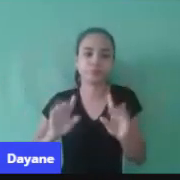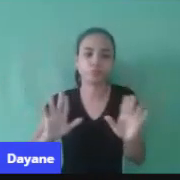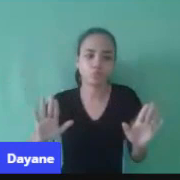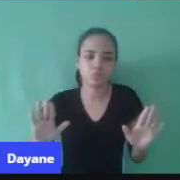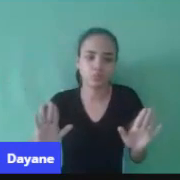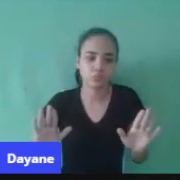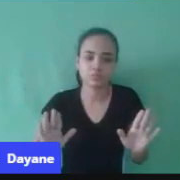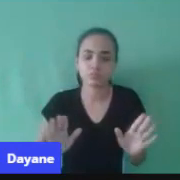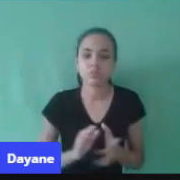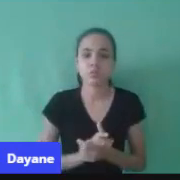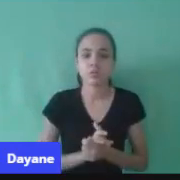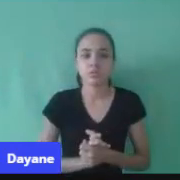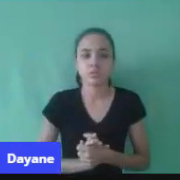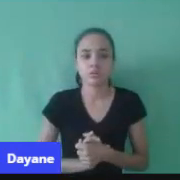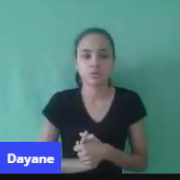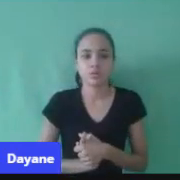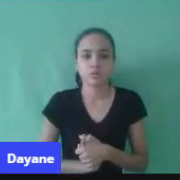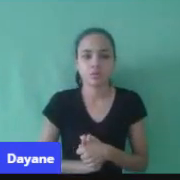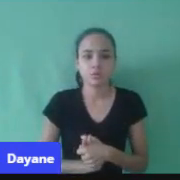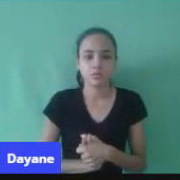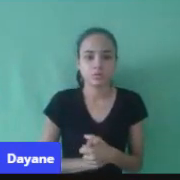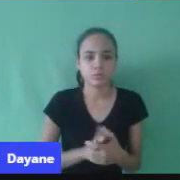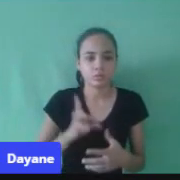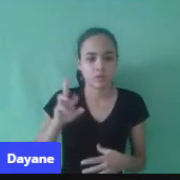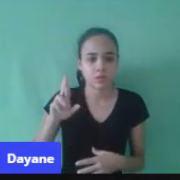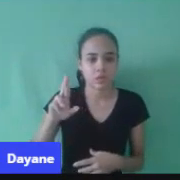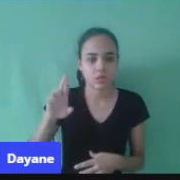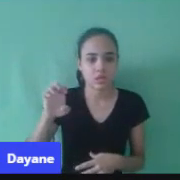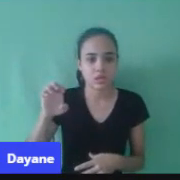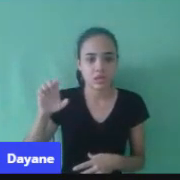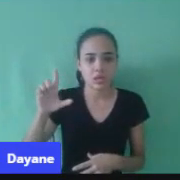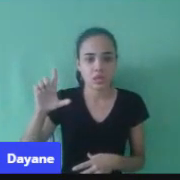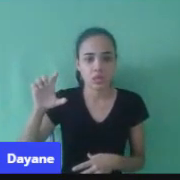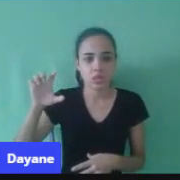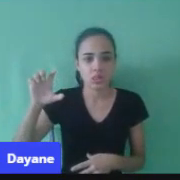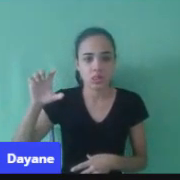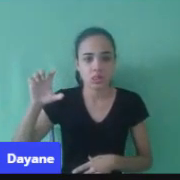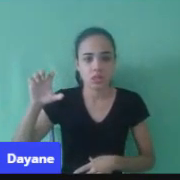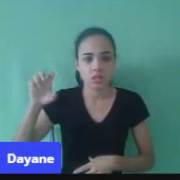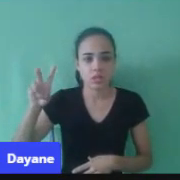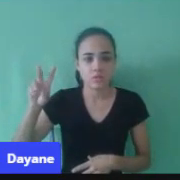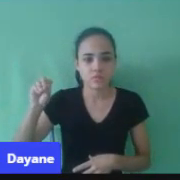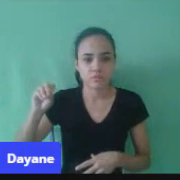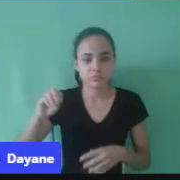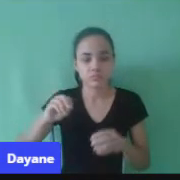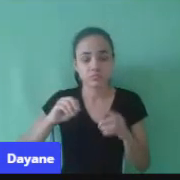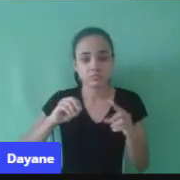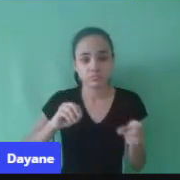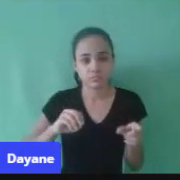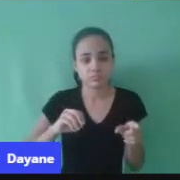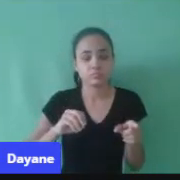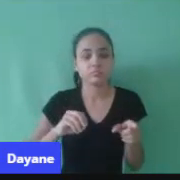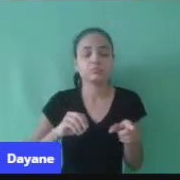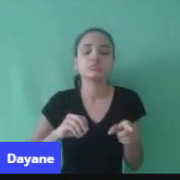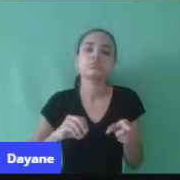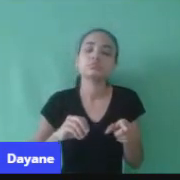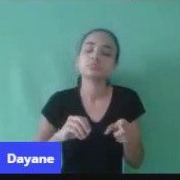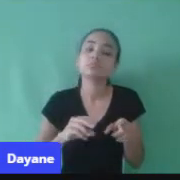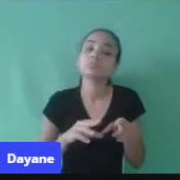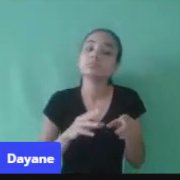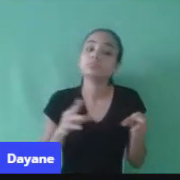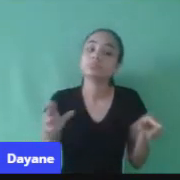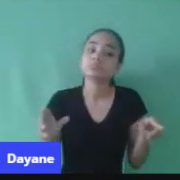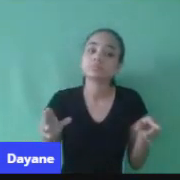né? Comercial, teve ampliado para os seus bairros, e a gente é muito bem servido na